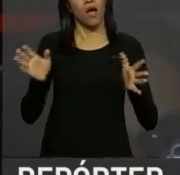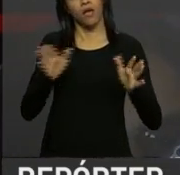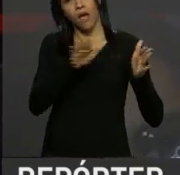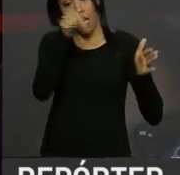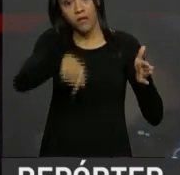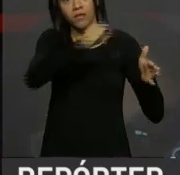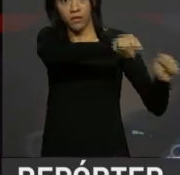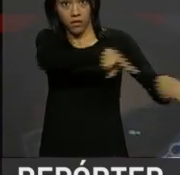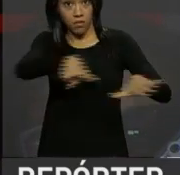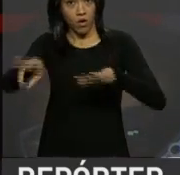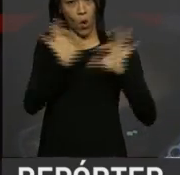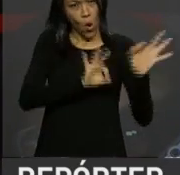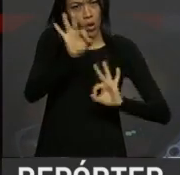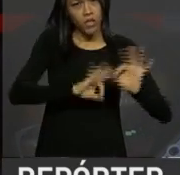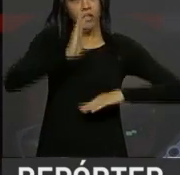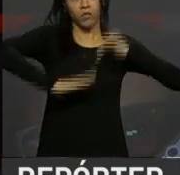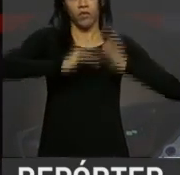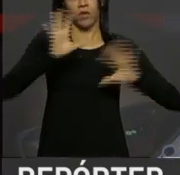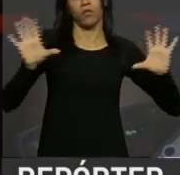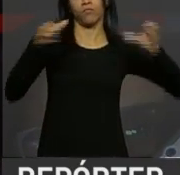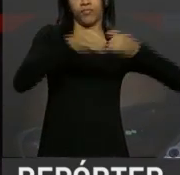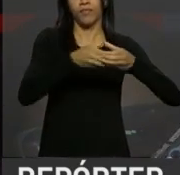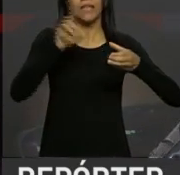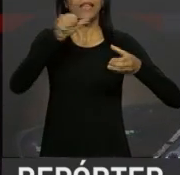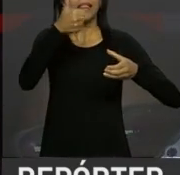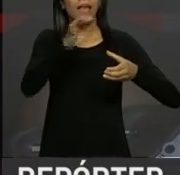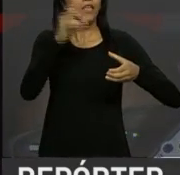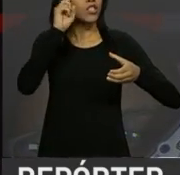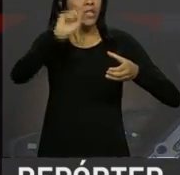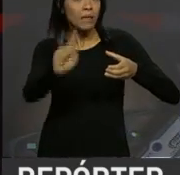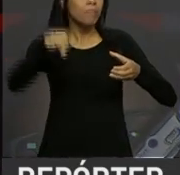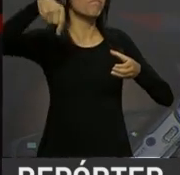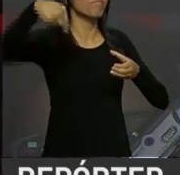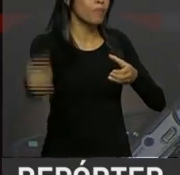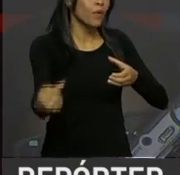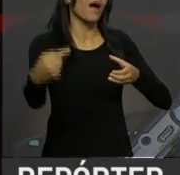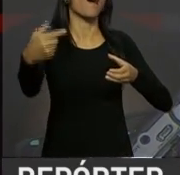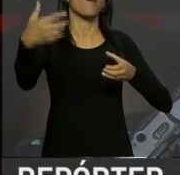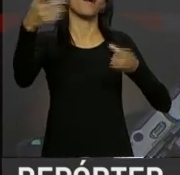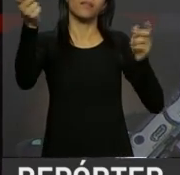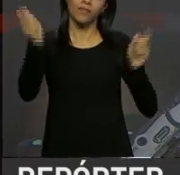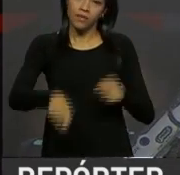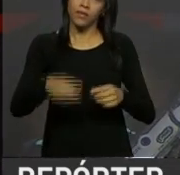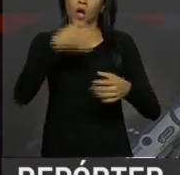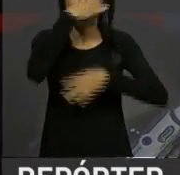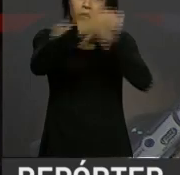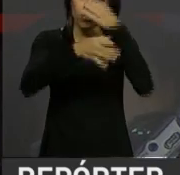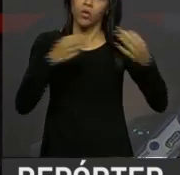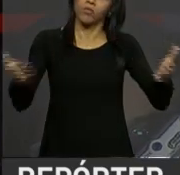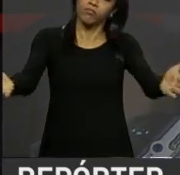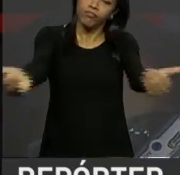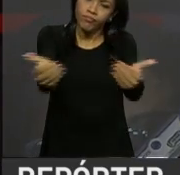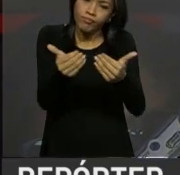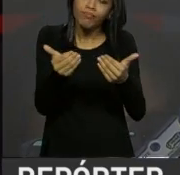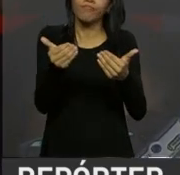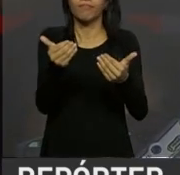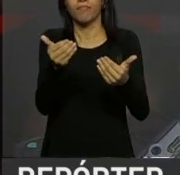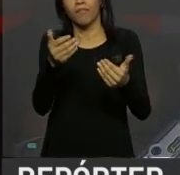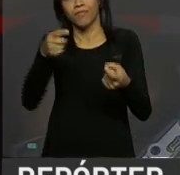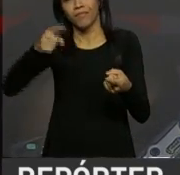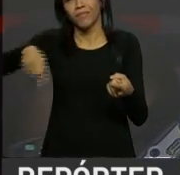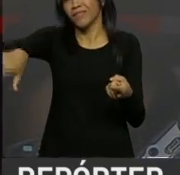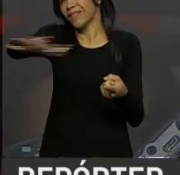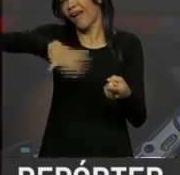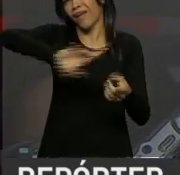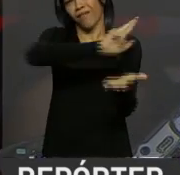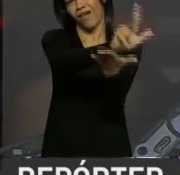dessa semana, a gente marcar uns 10 dias depois, para poder aí sim a gente receber os pleitos que, enfim, tinha gente solar, de eólica,